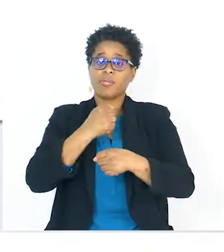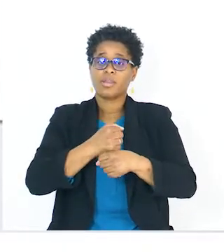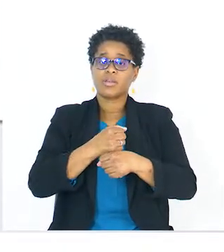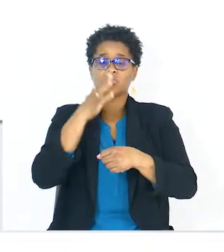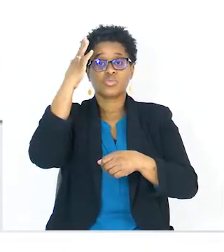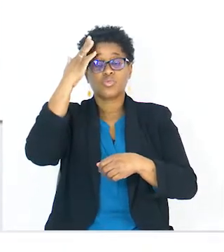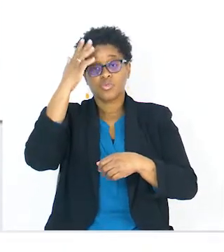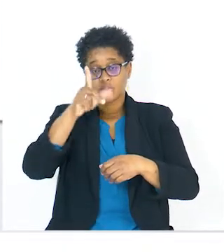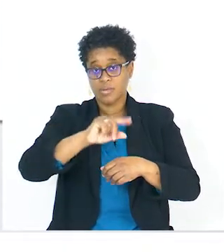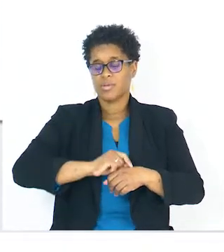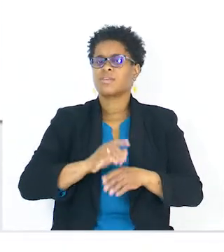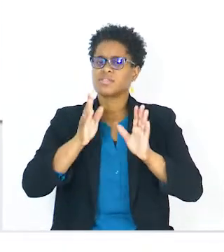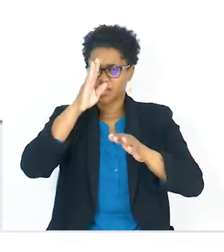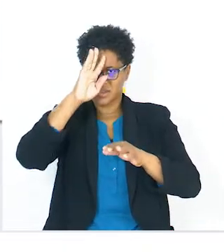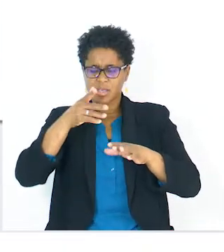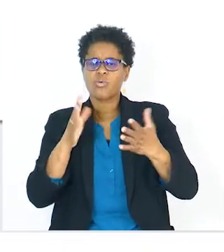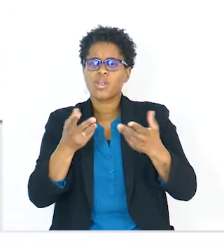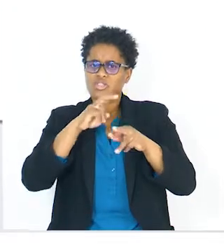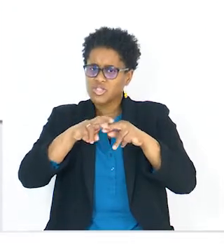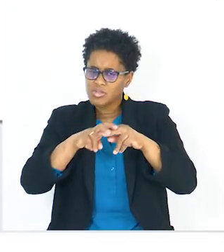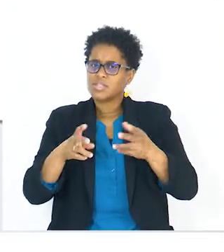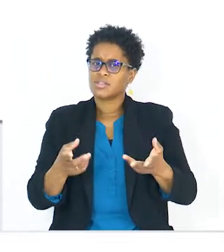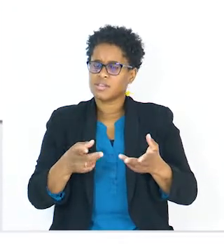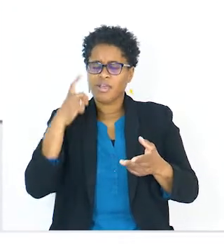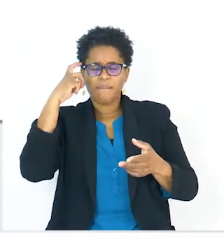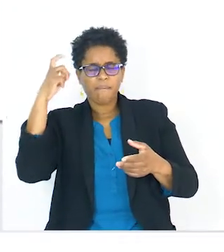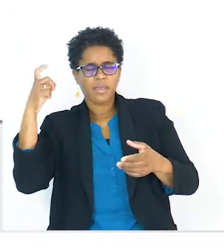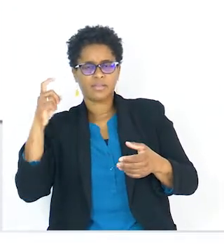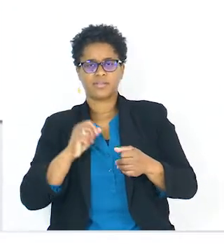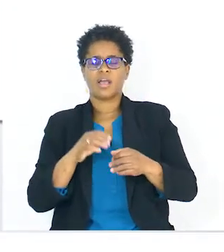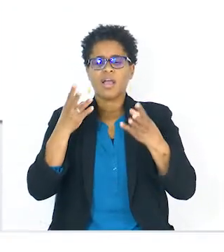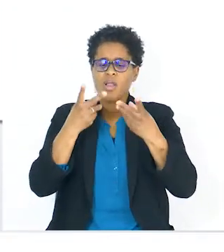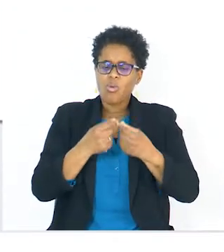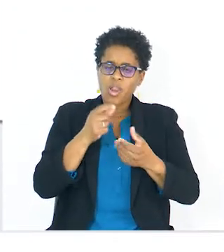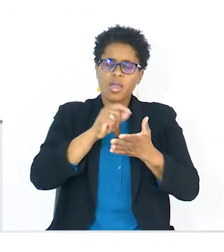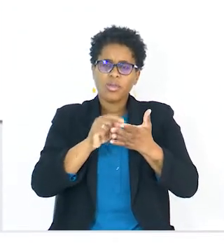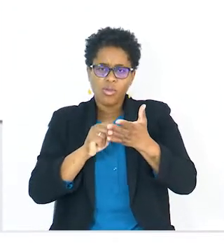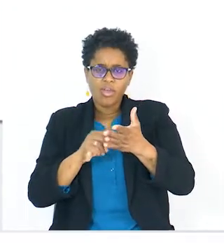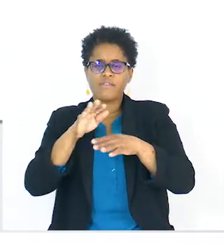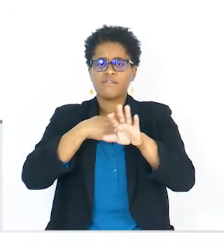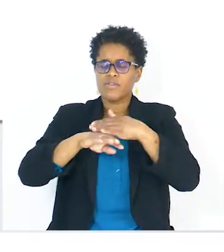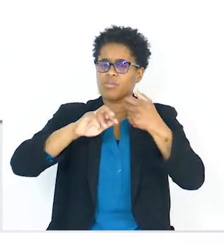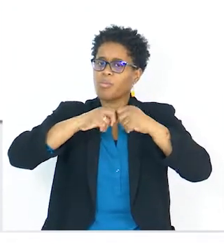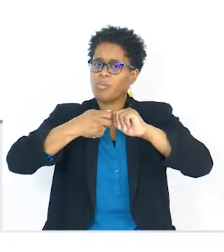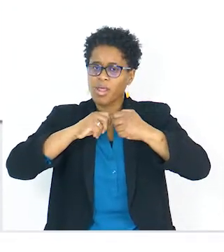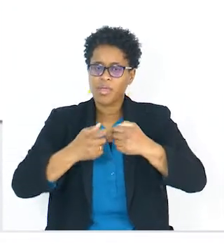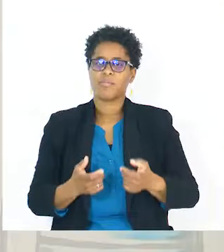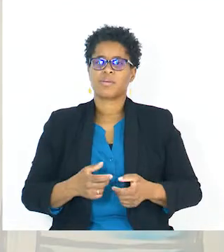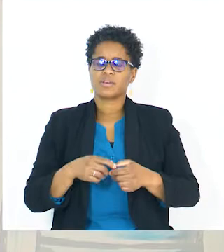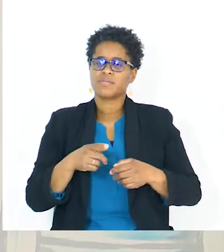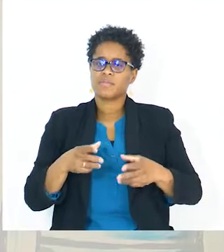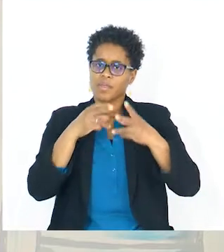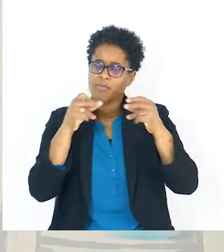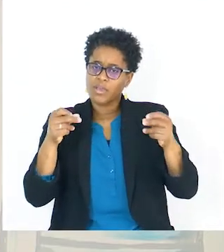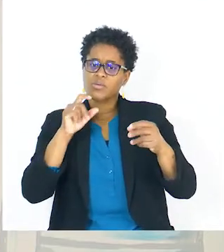trabalhar com os números. Já sabem qual é a disciplina. Pensar, calcular e resolver problemas.